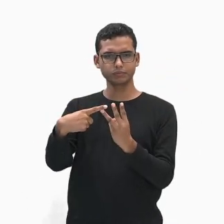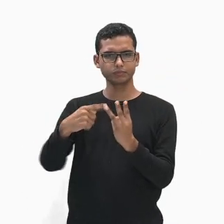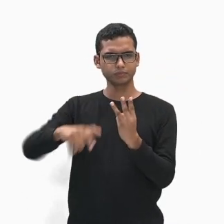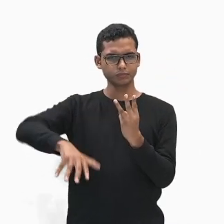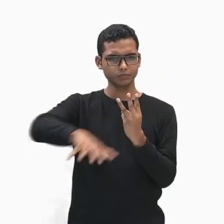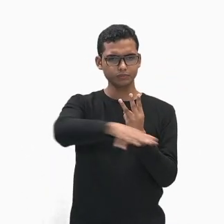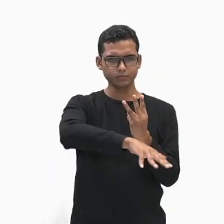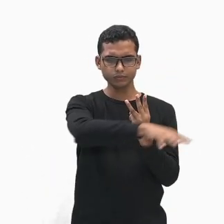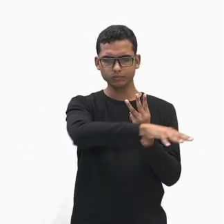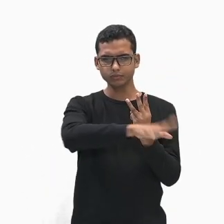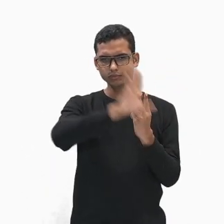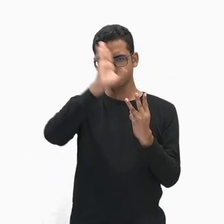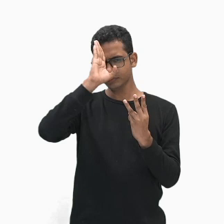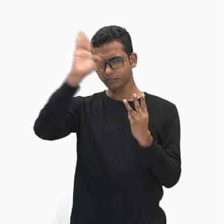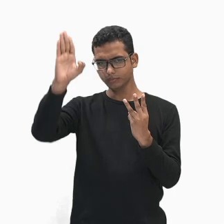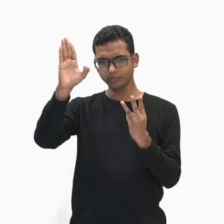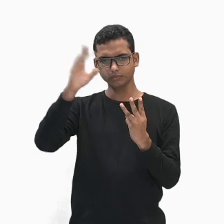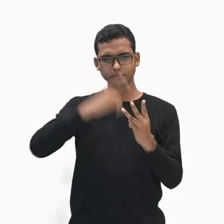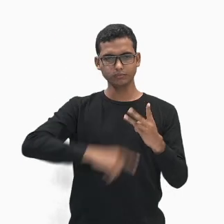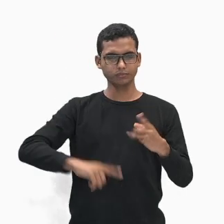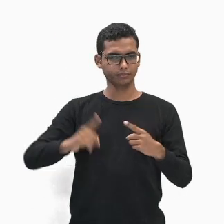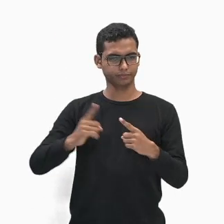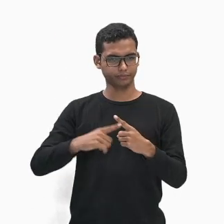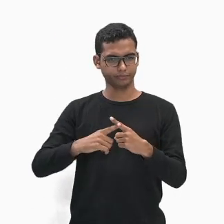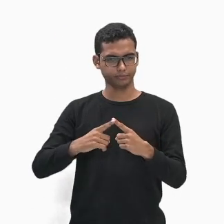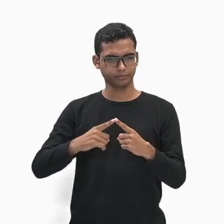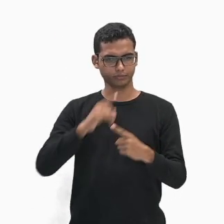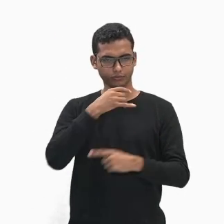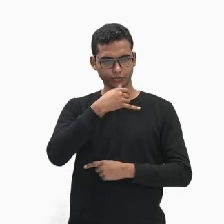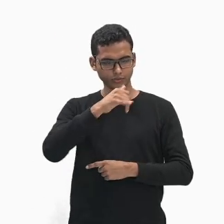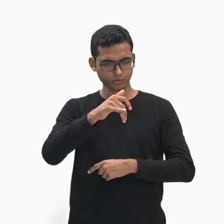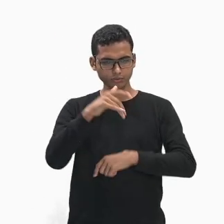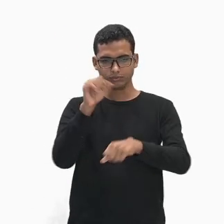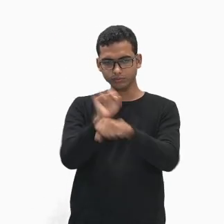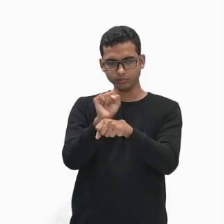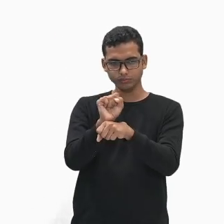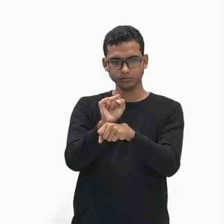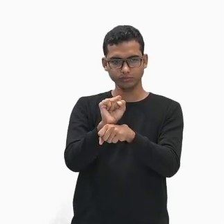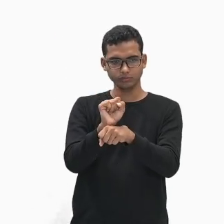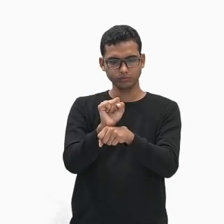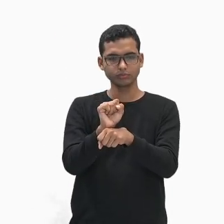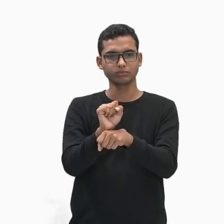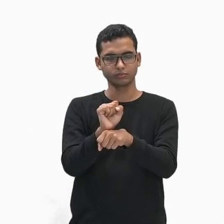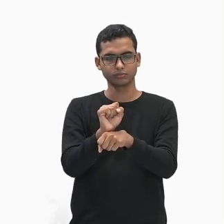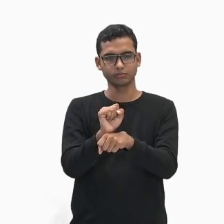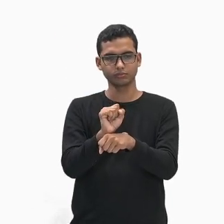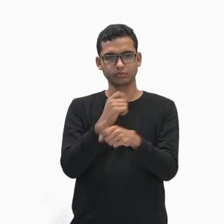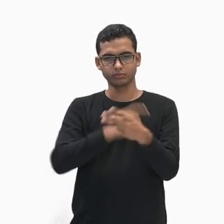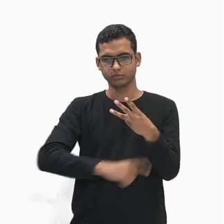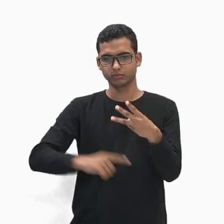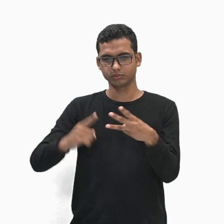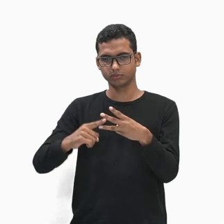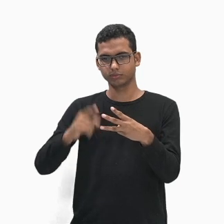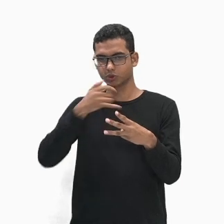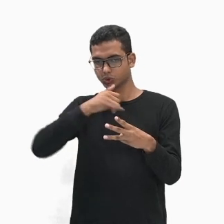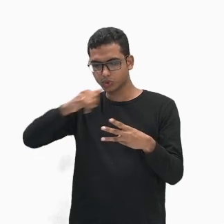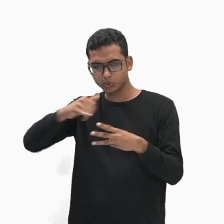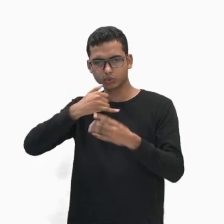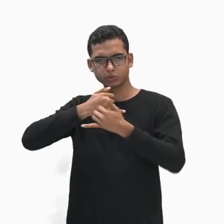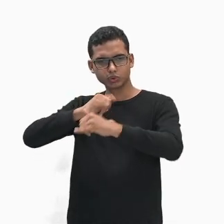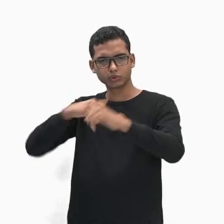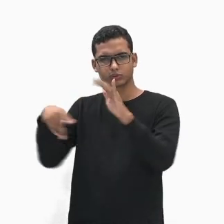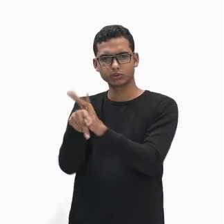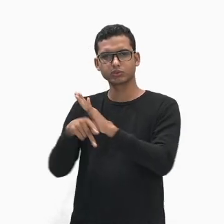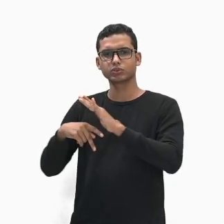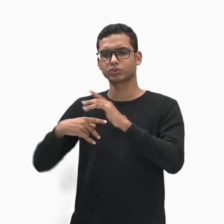grandes áreas. Eletrostática, estudo de cargas elétricas em repouso. Eletrodinâmica, estuda